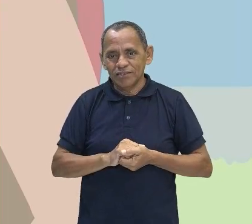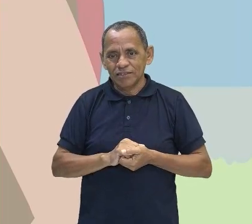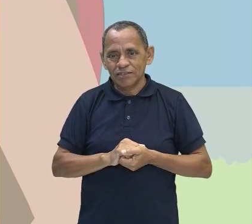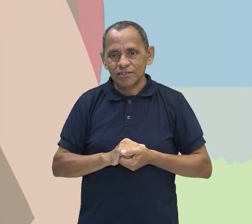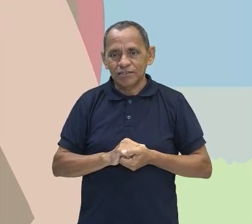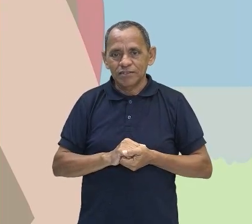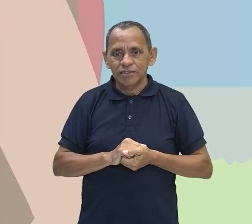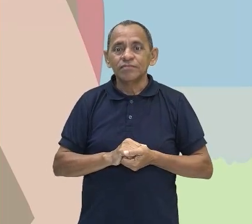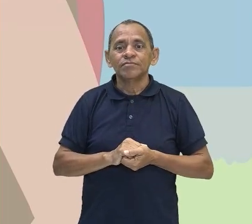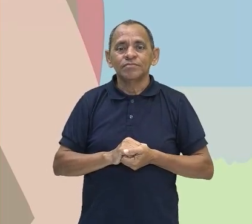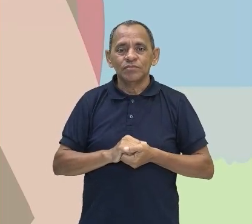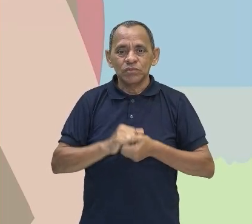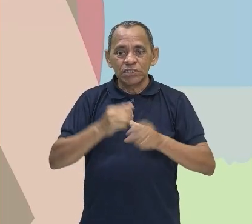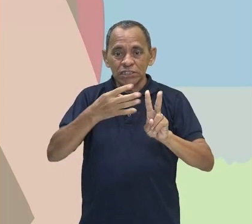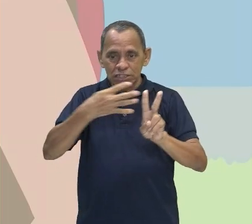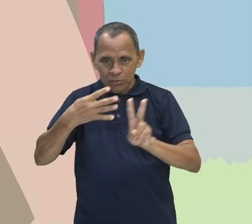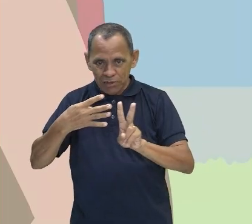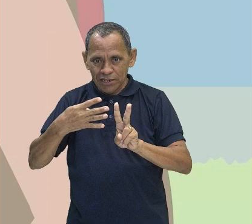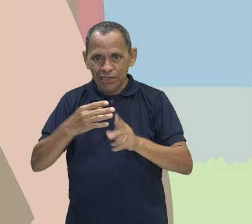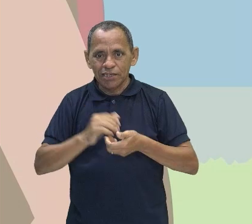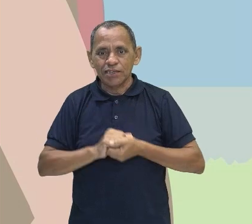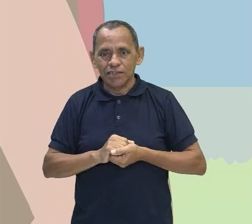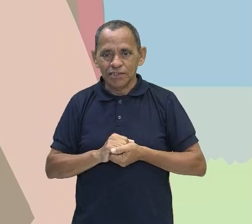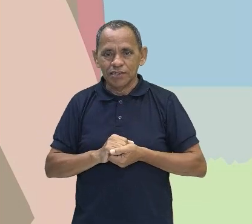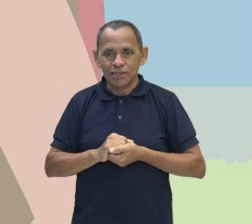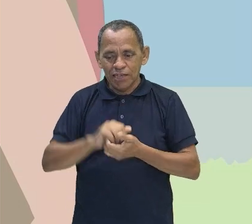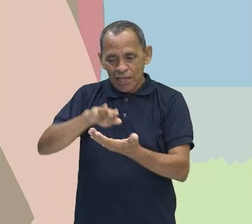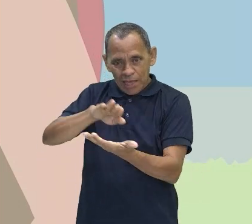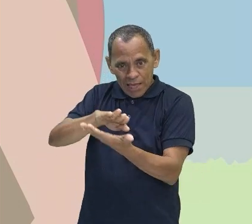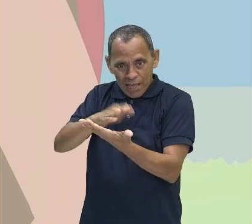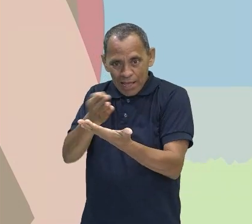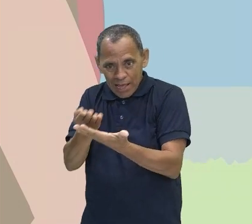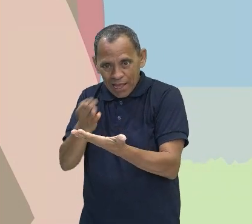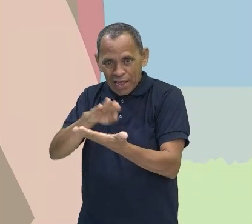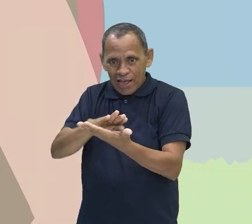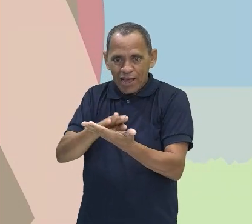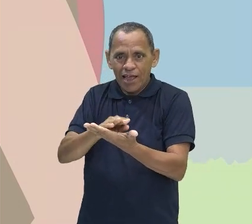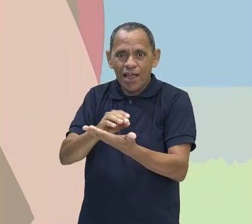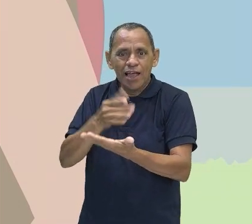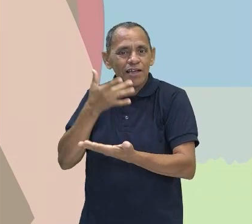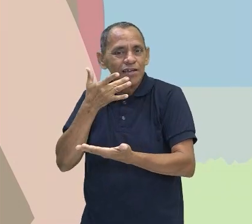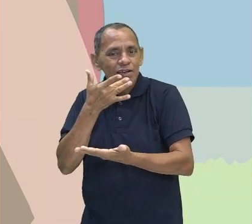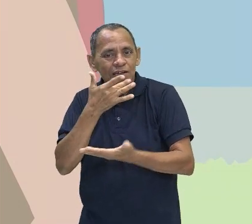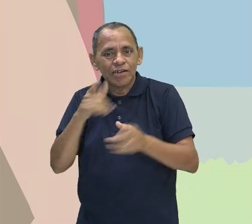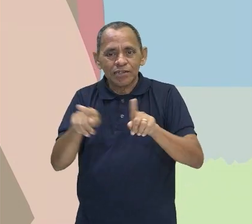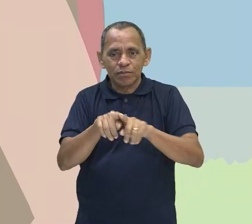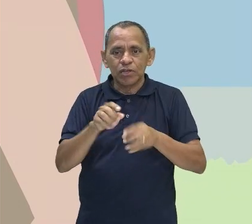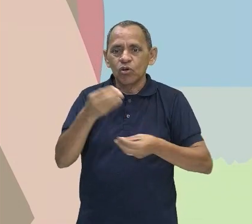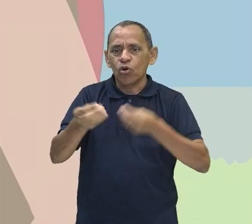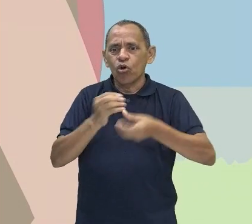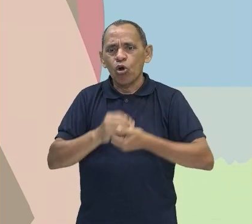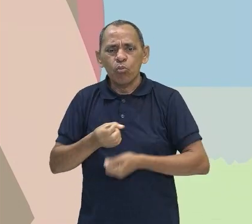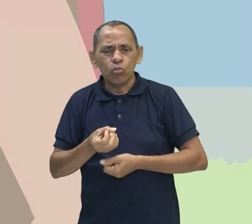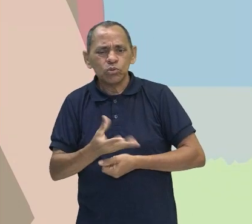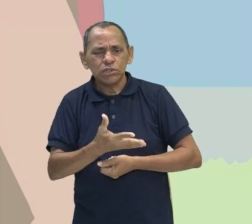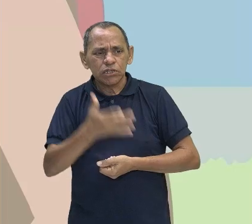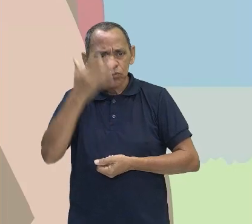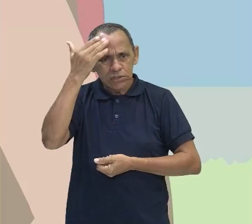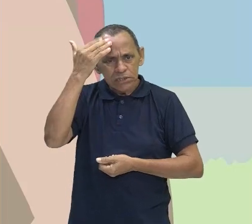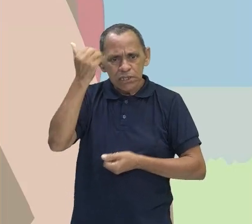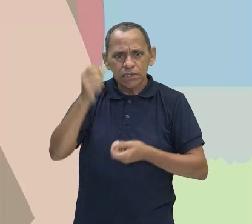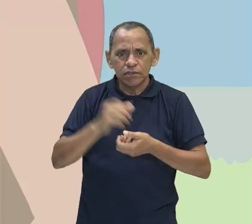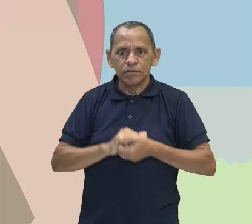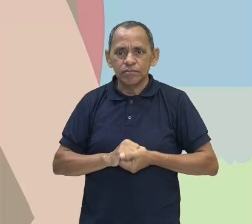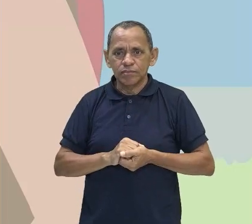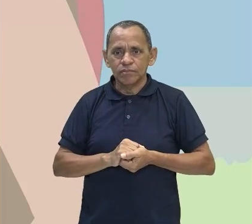Um tambaqui assado? Parece uma delícia. Mas como é que eu sei que tá fresco mesmo? Dona Maria,